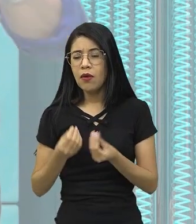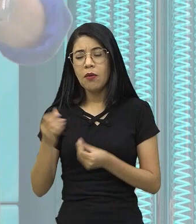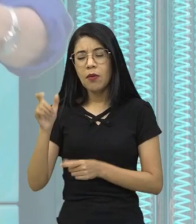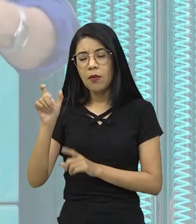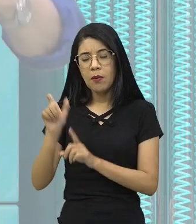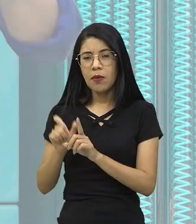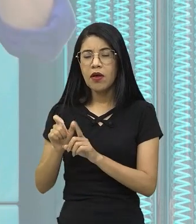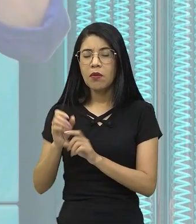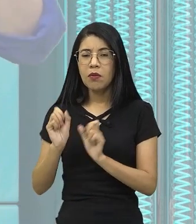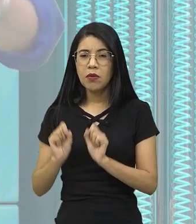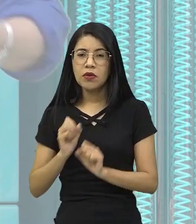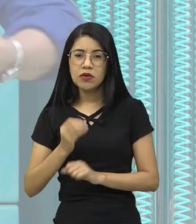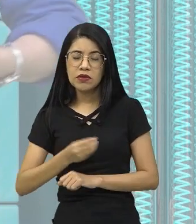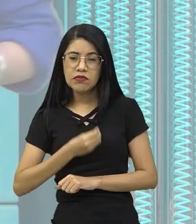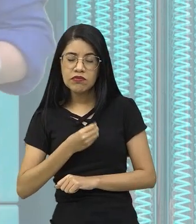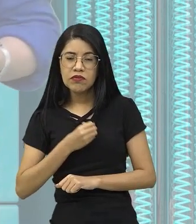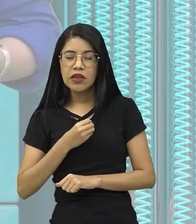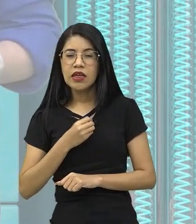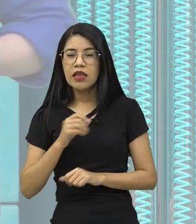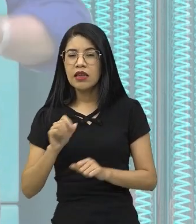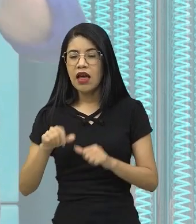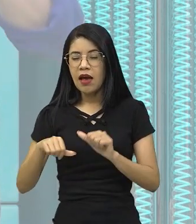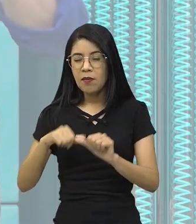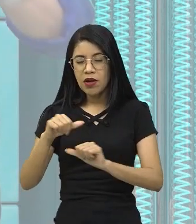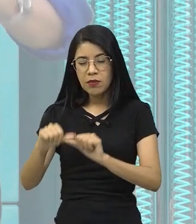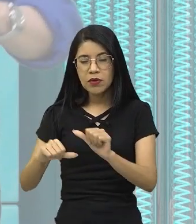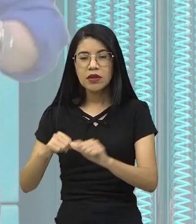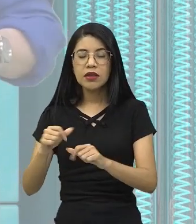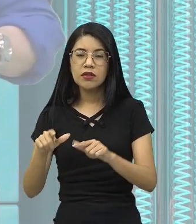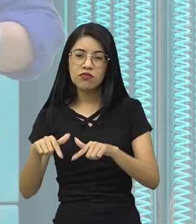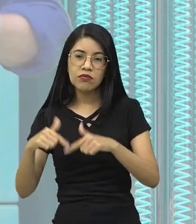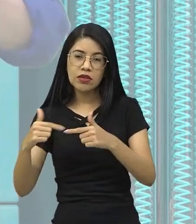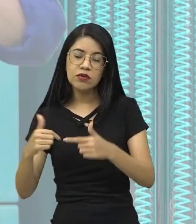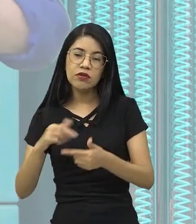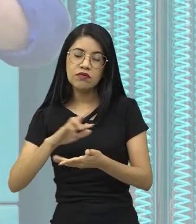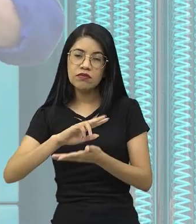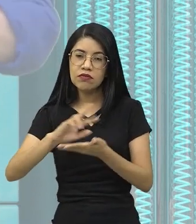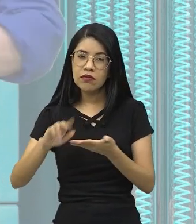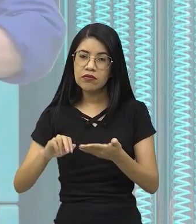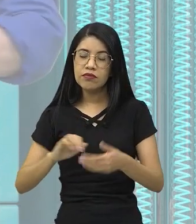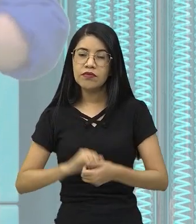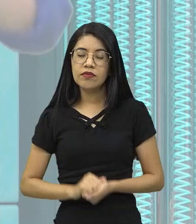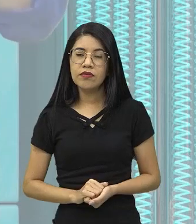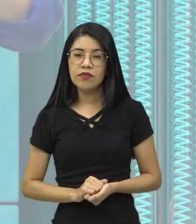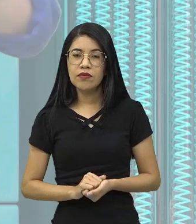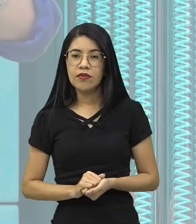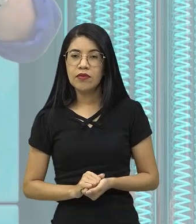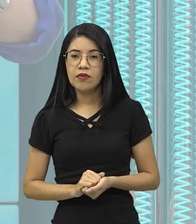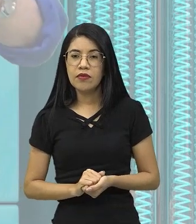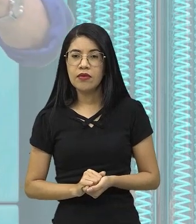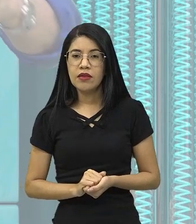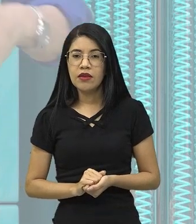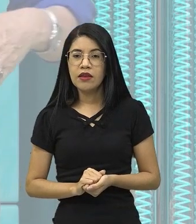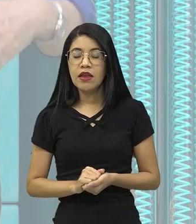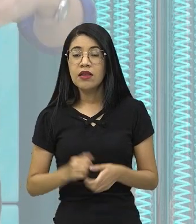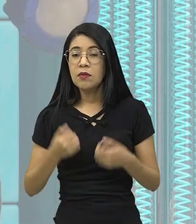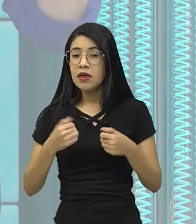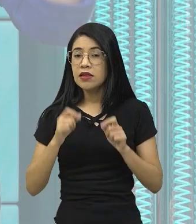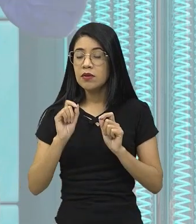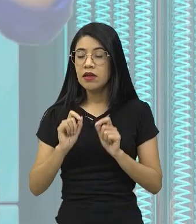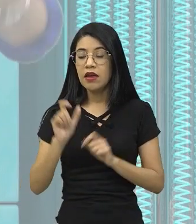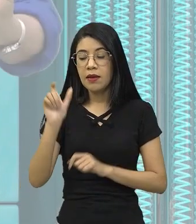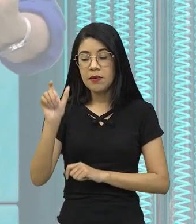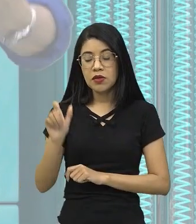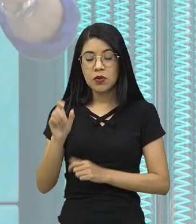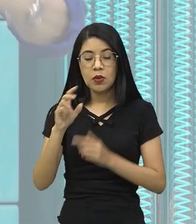né? O desenrolar de outras ações. Então, na abertura, o texto vai exigir isso. Você, leitor, é que